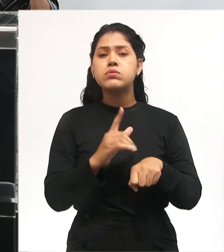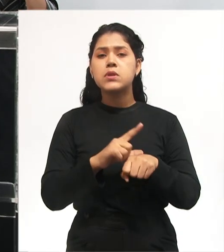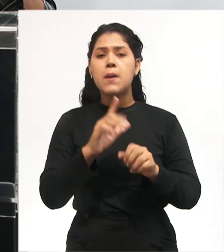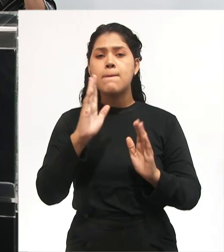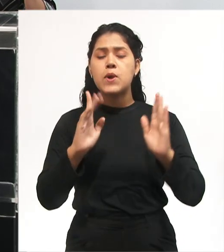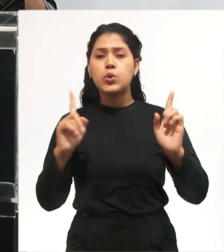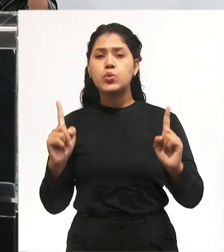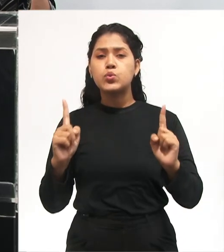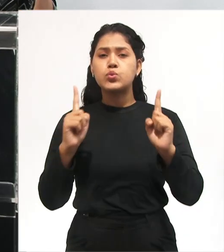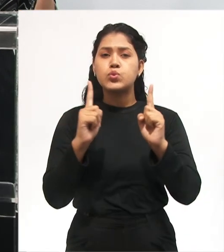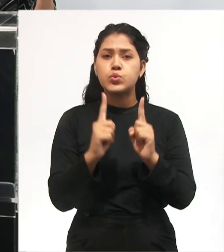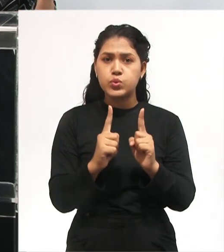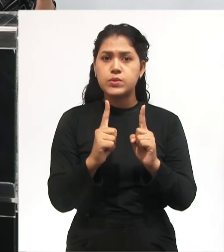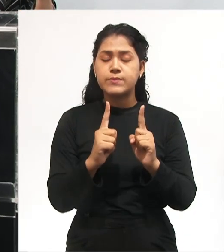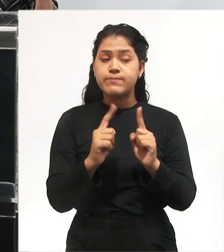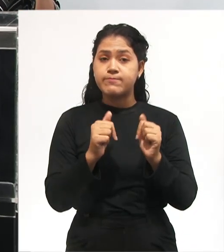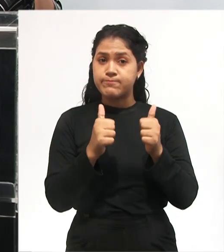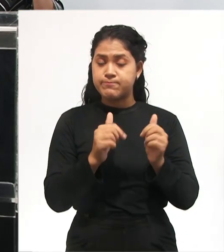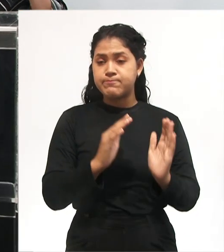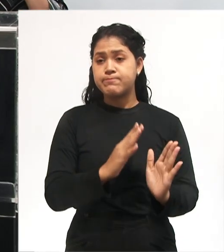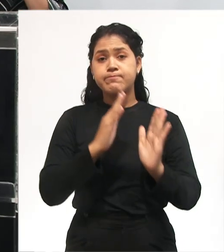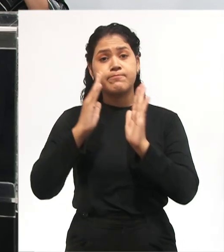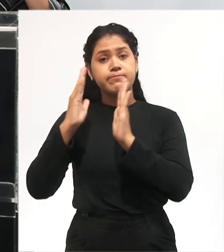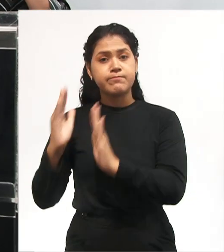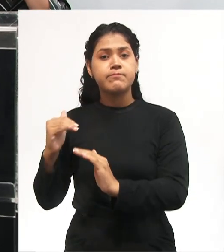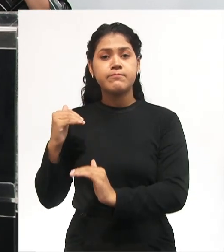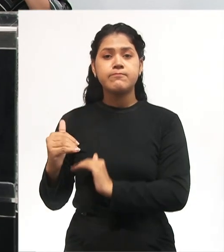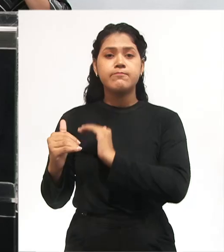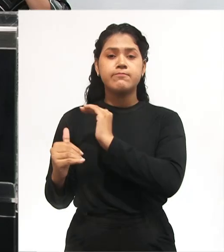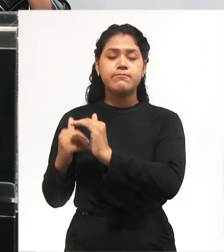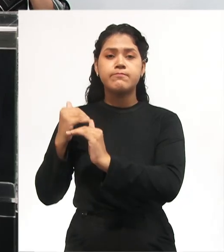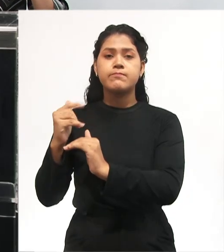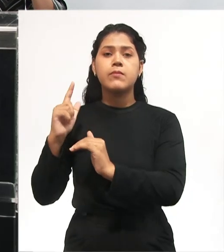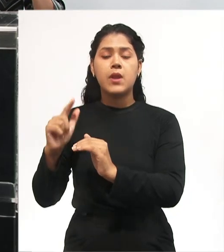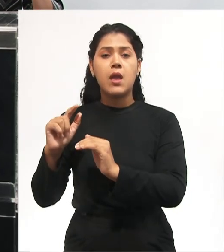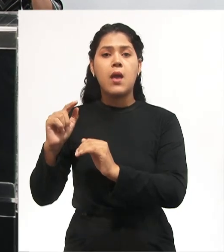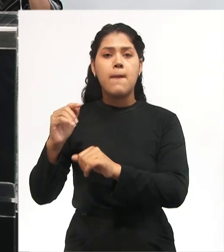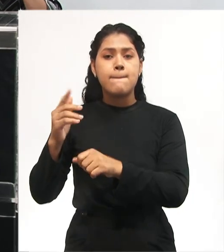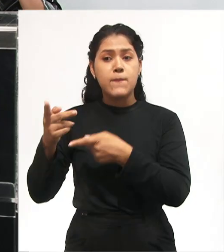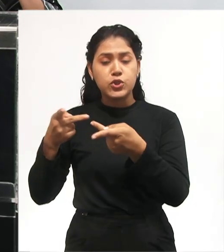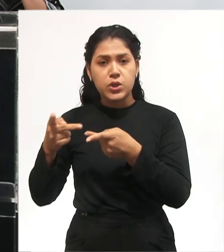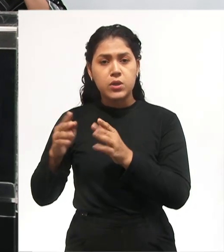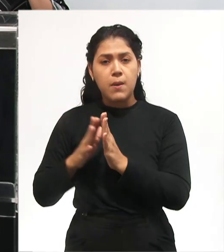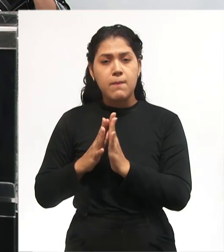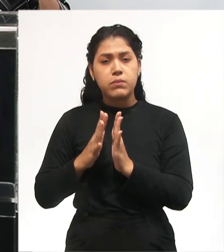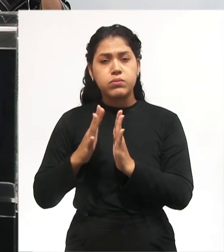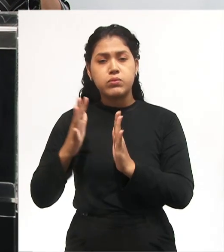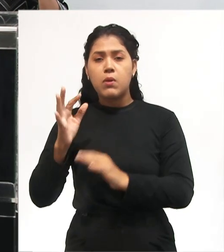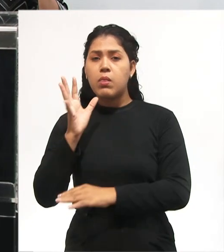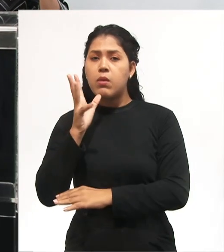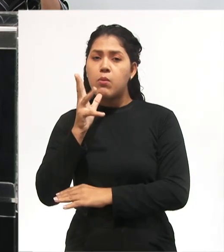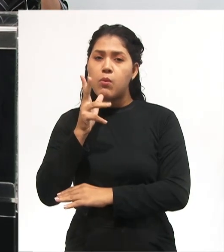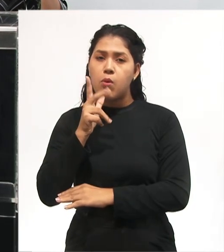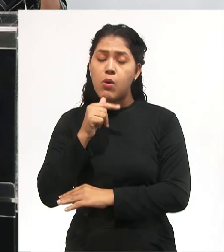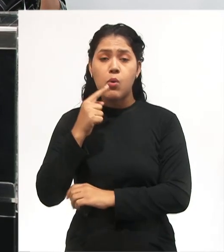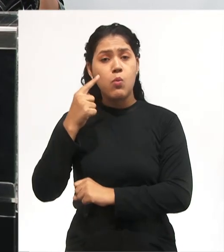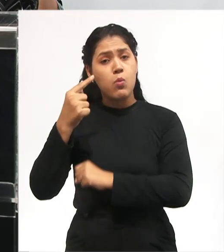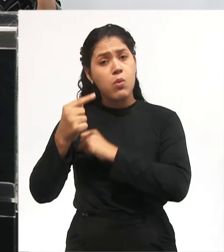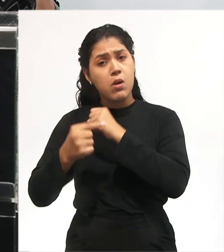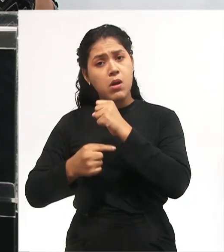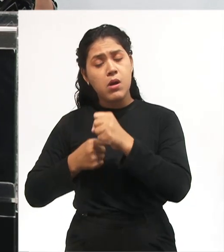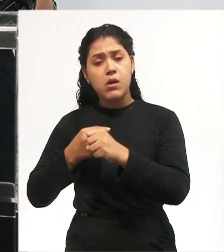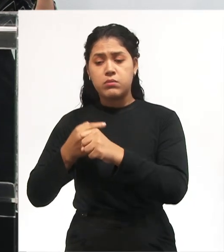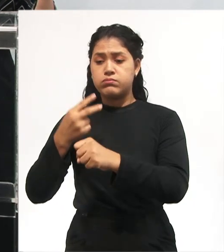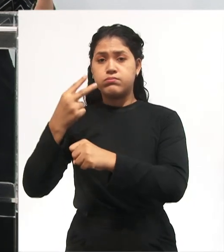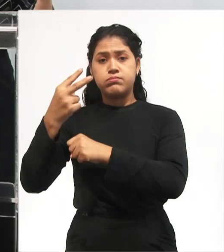já os desenvolvimentos, eles são programas de longa data, de 2 anos,